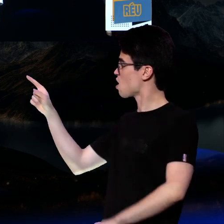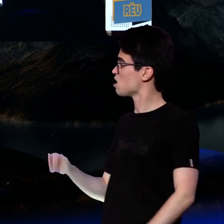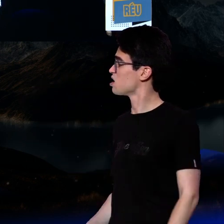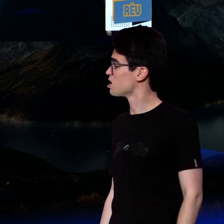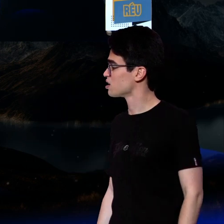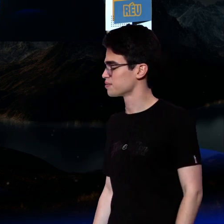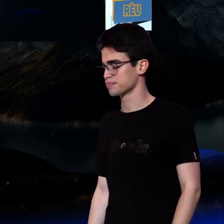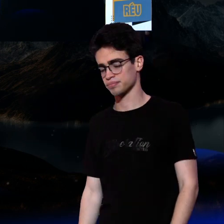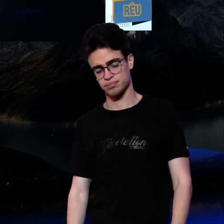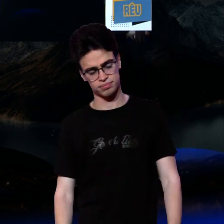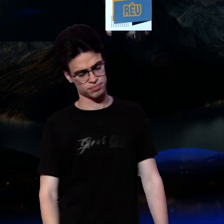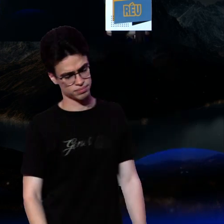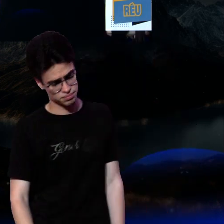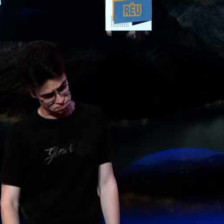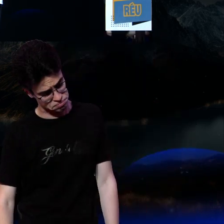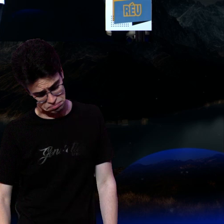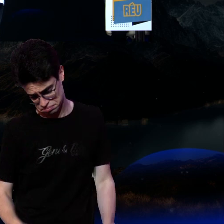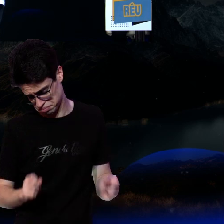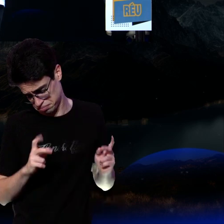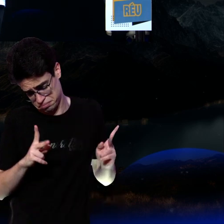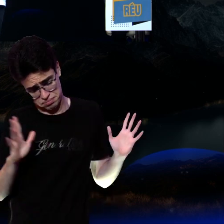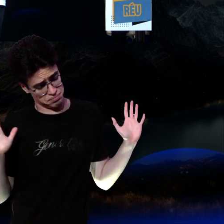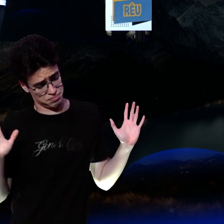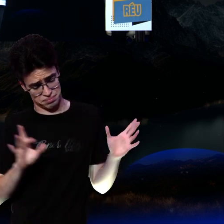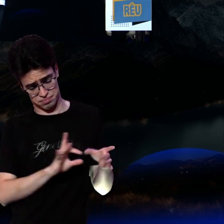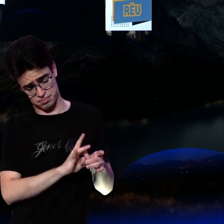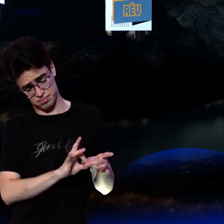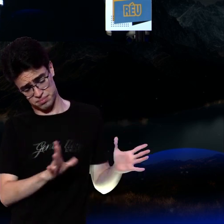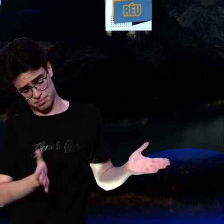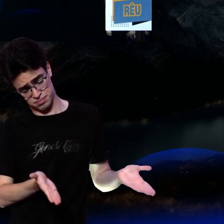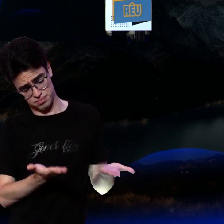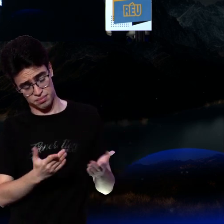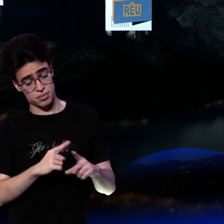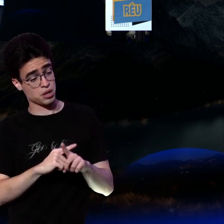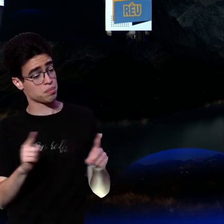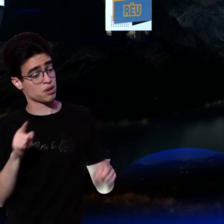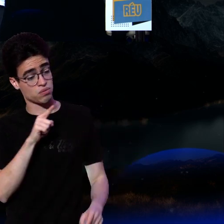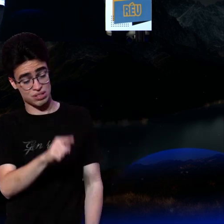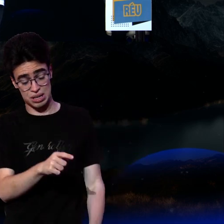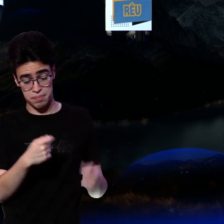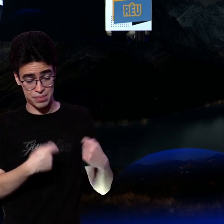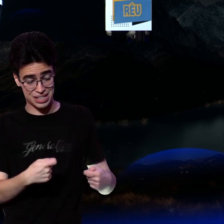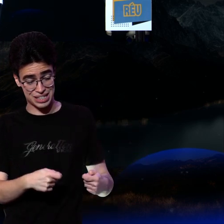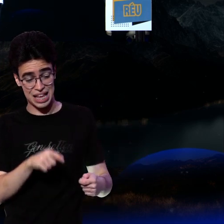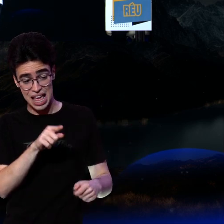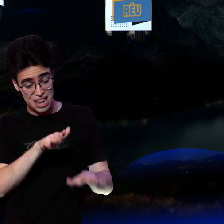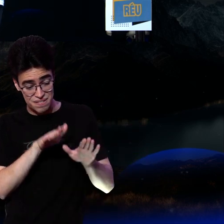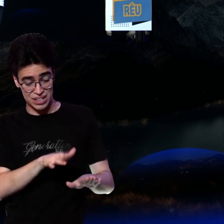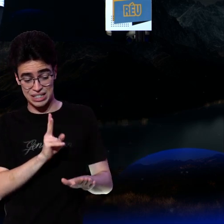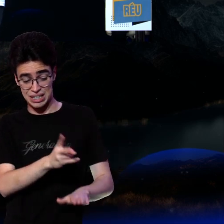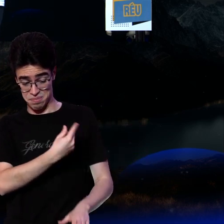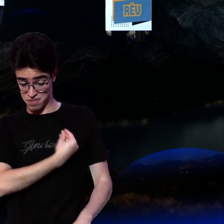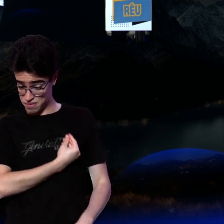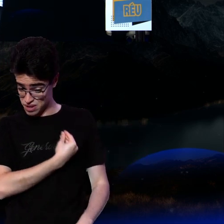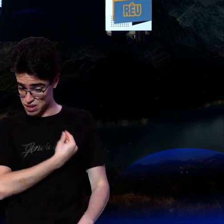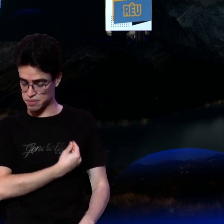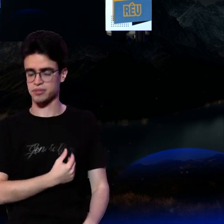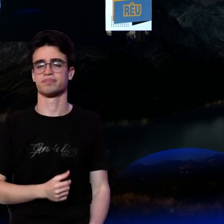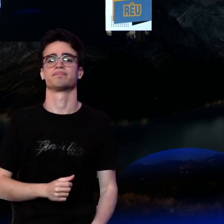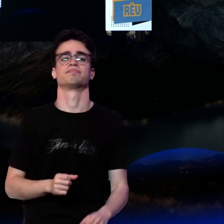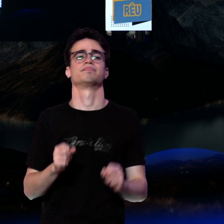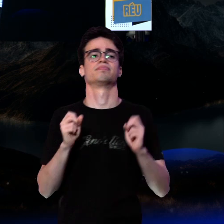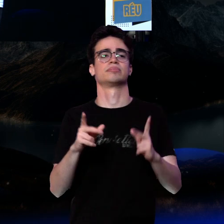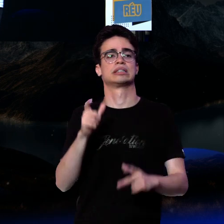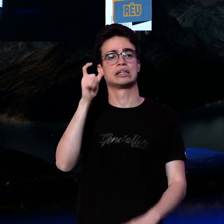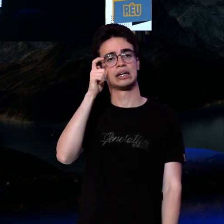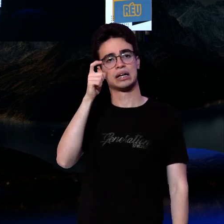O Senhor disse a Satanás: pois bem, ele está nas tuas mãos, apenas poupe a vida dele. Saiu, pois, Satanás da presença do